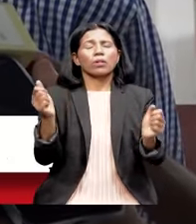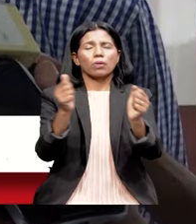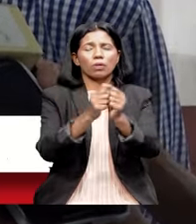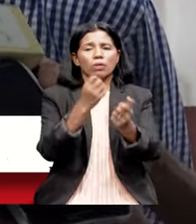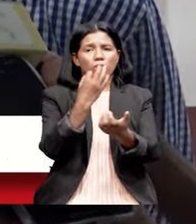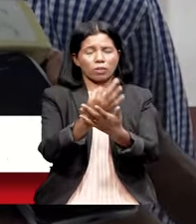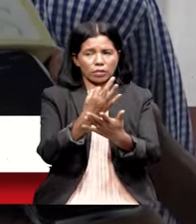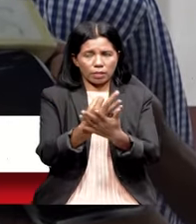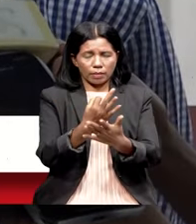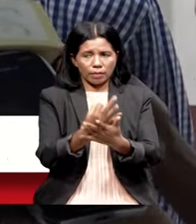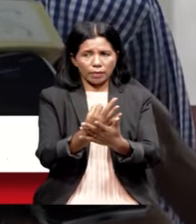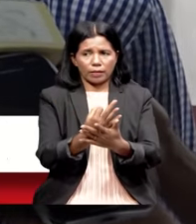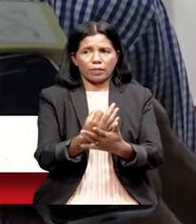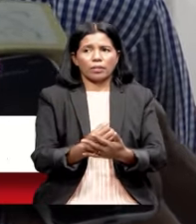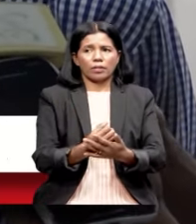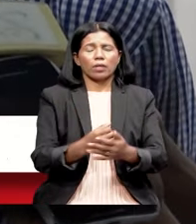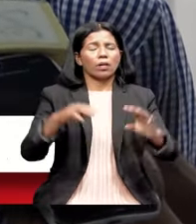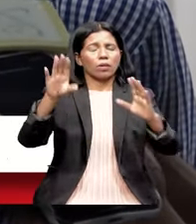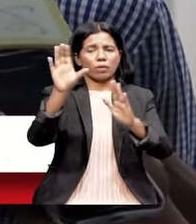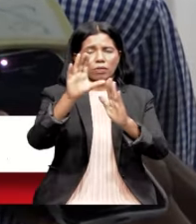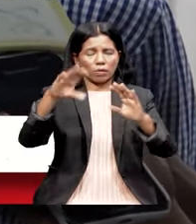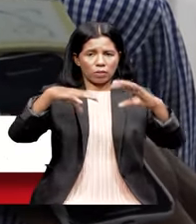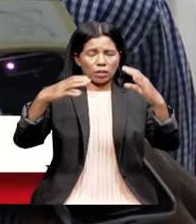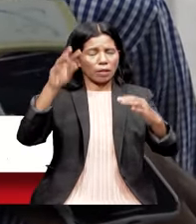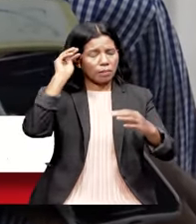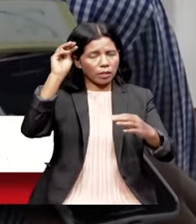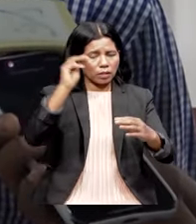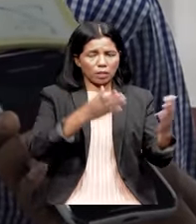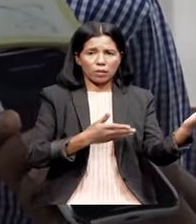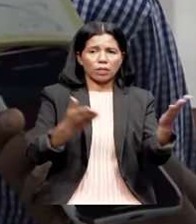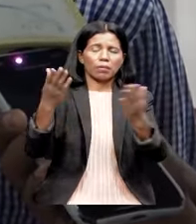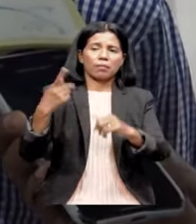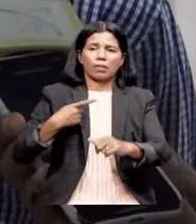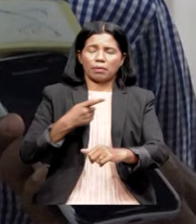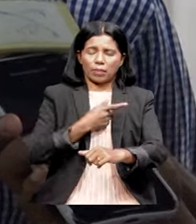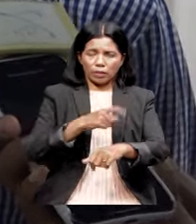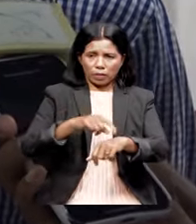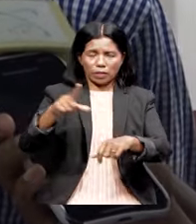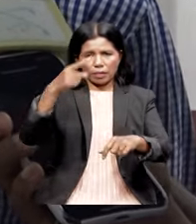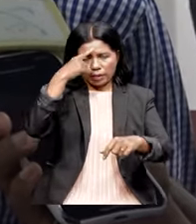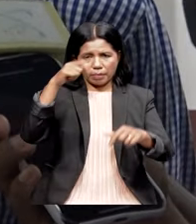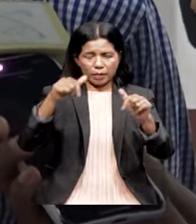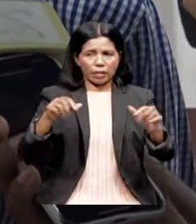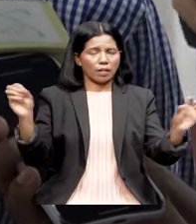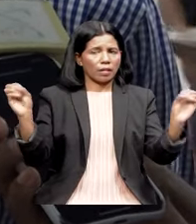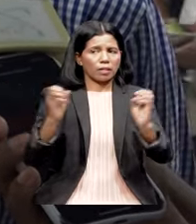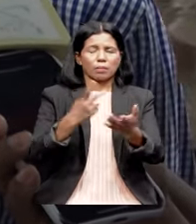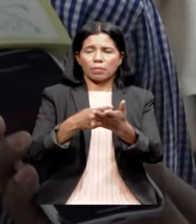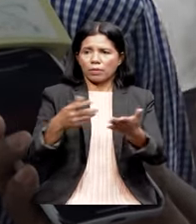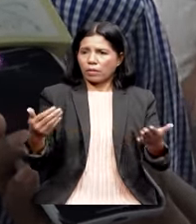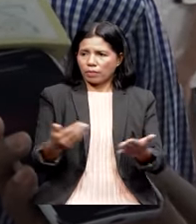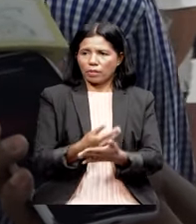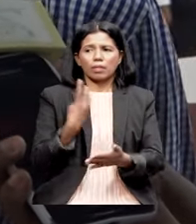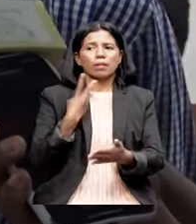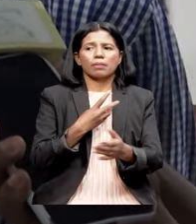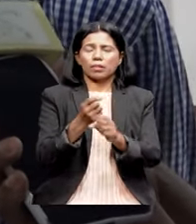orçamento neve, maka, Conselho de Ministros aprova ona e submete ona para o Parlamento Nacional. Também da ne, la ihe propostas fo, neve maka a mi